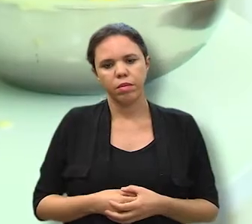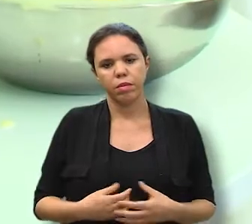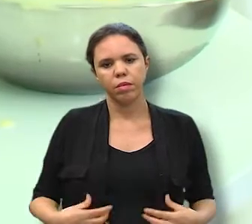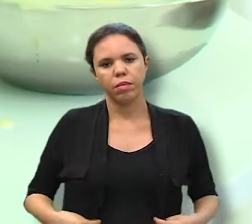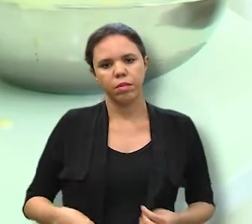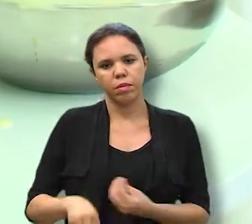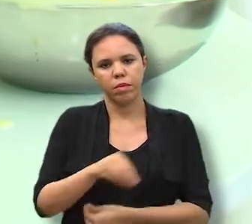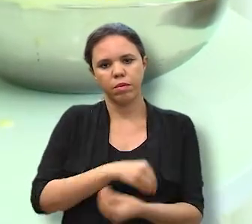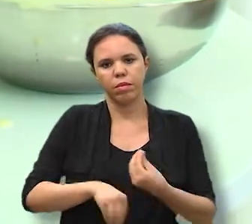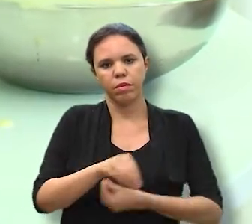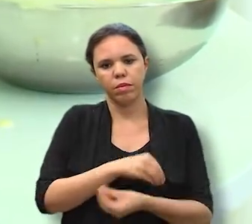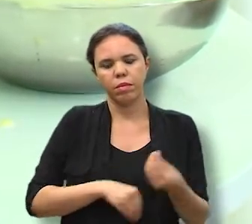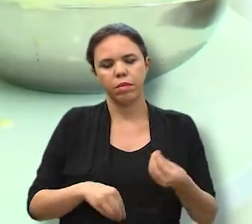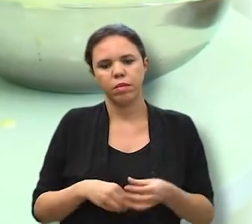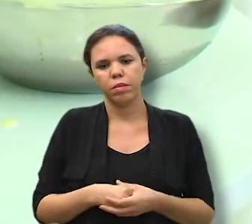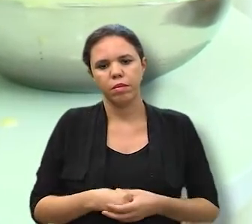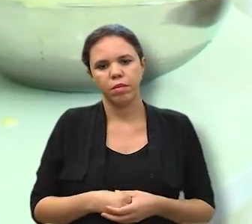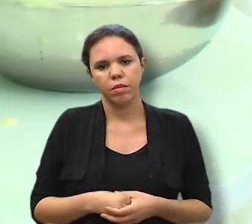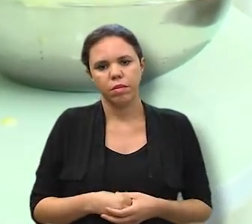e misture bem com o fouet.